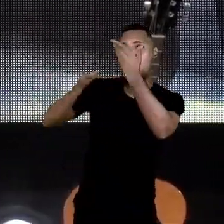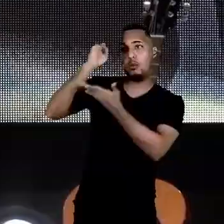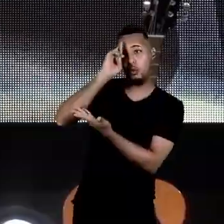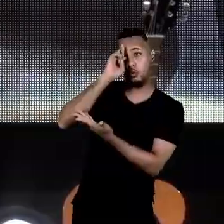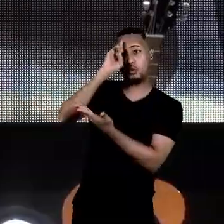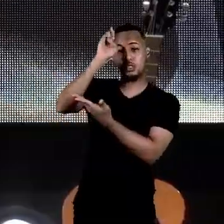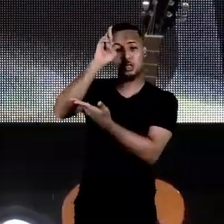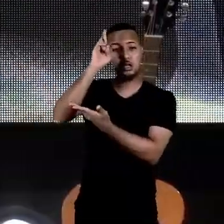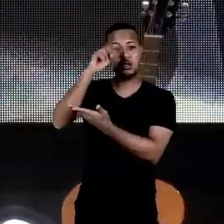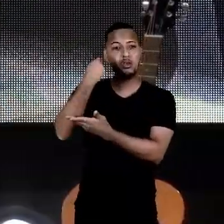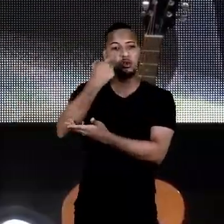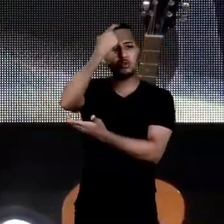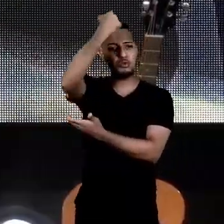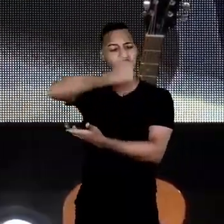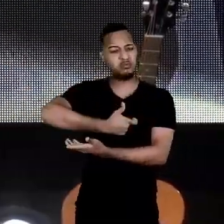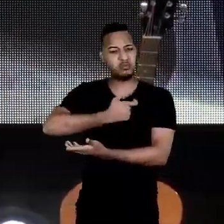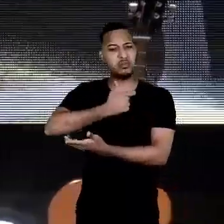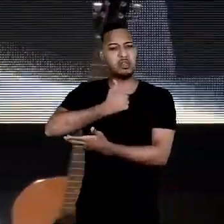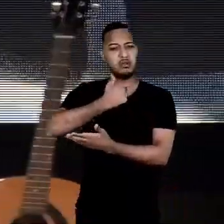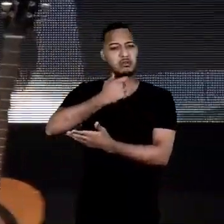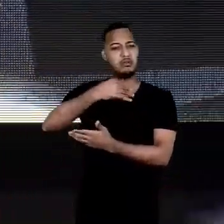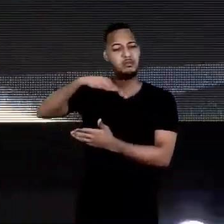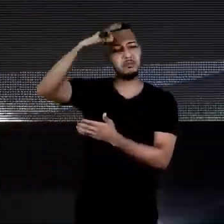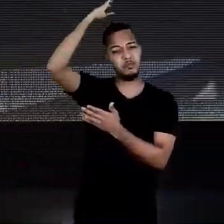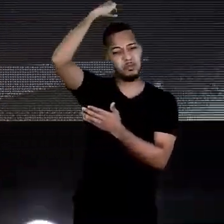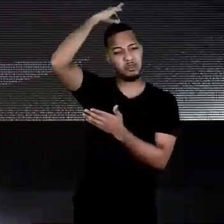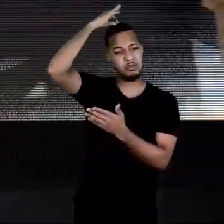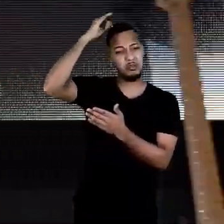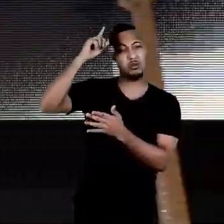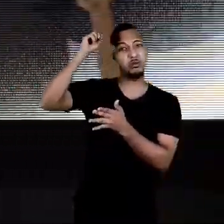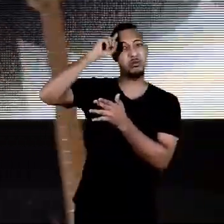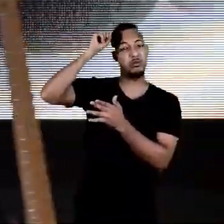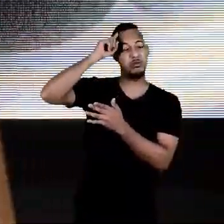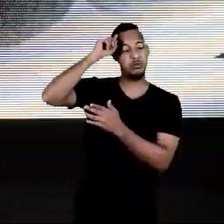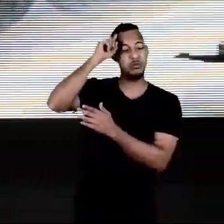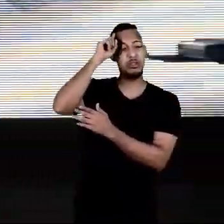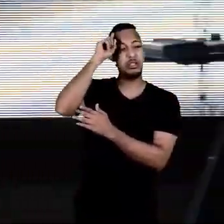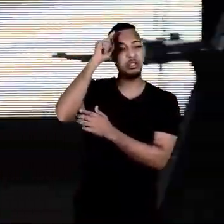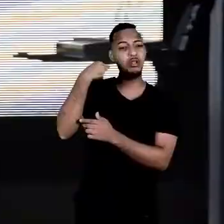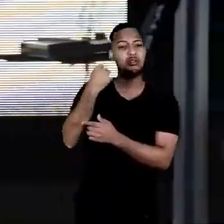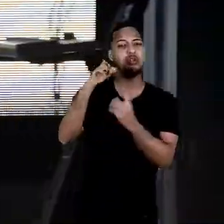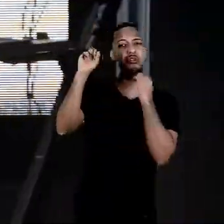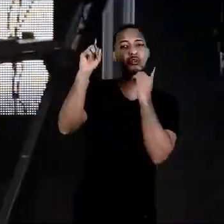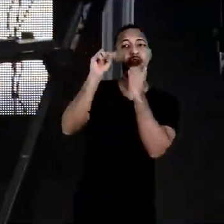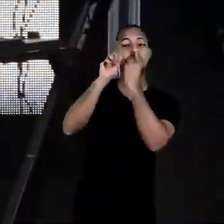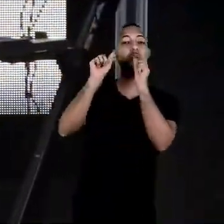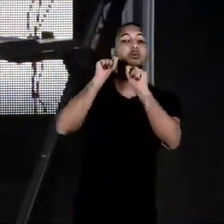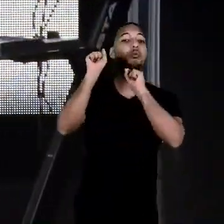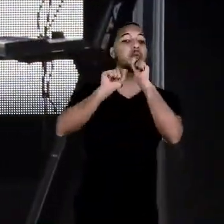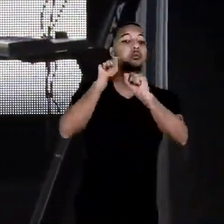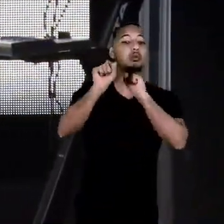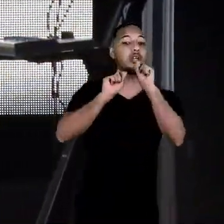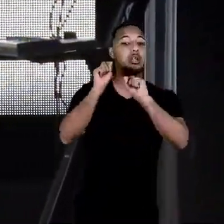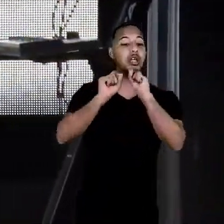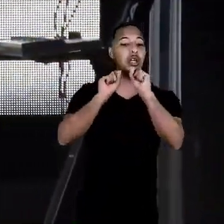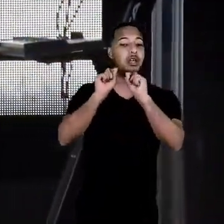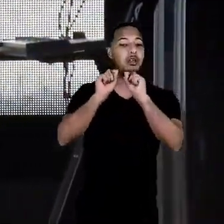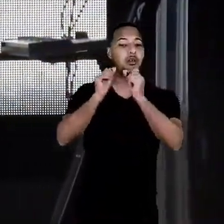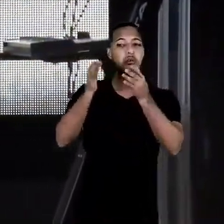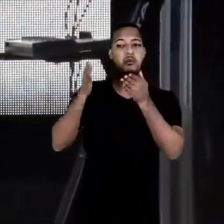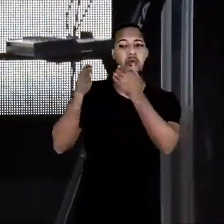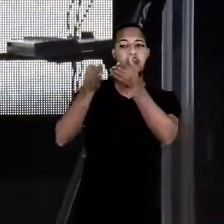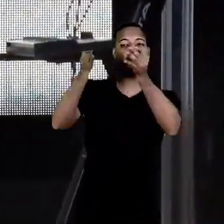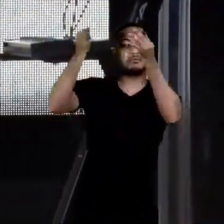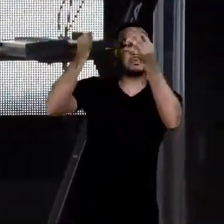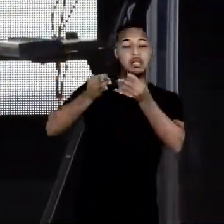nosso espírito diante das circunstâncias difíceis no dia a dia, nós encontraremos saída. Deus oferece uma